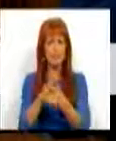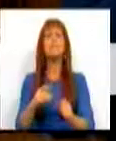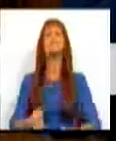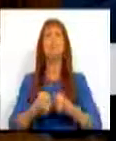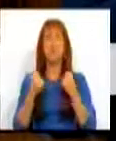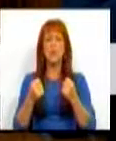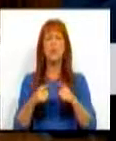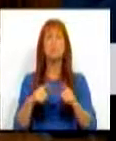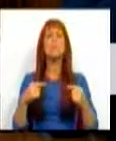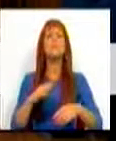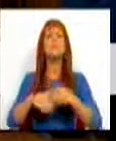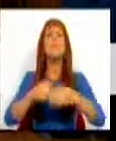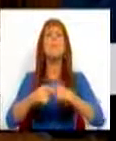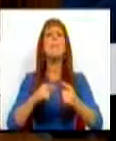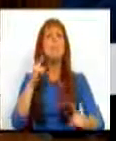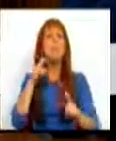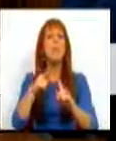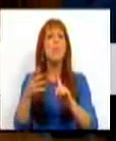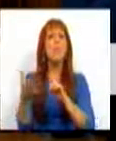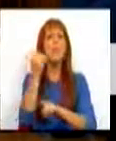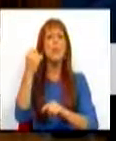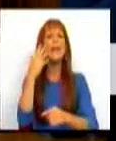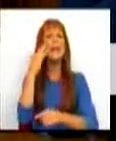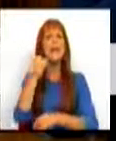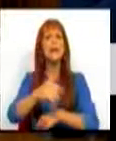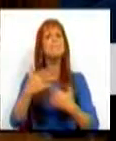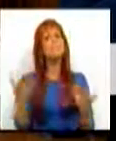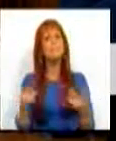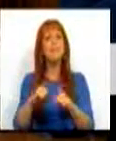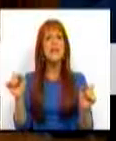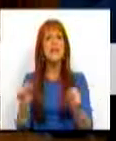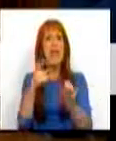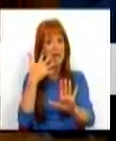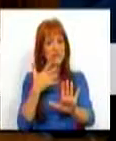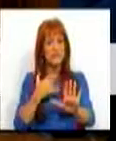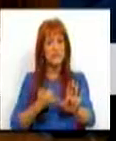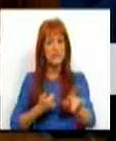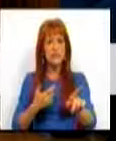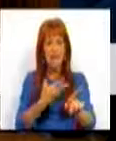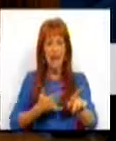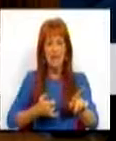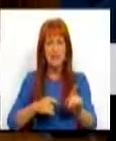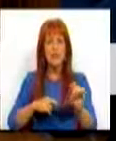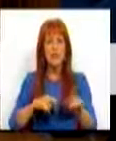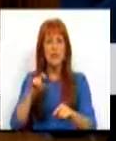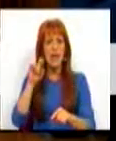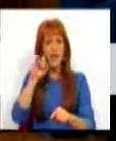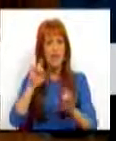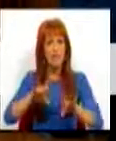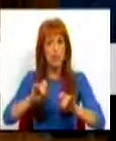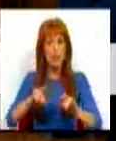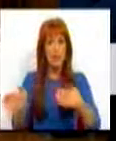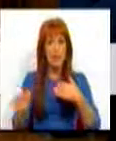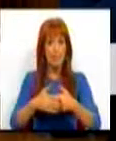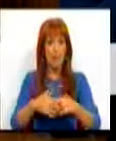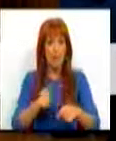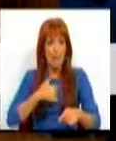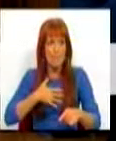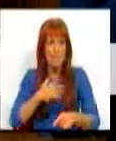determinada altura não tem a operação aprovada e, fruto do trabalho forte de equipa que foi